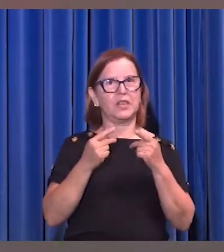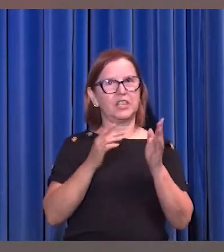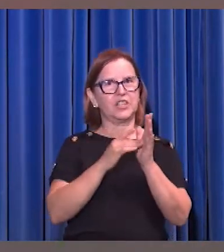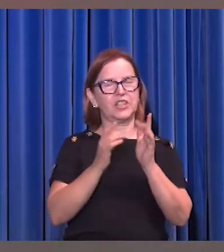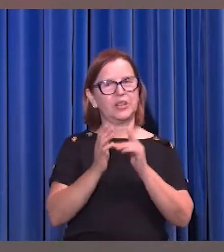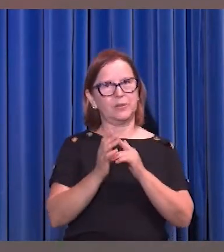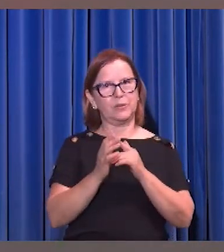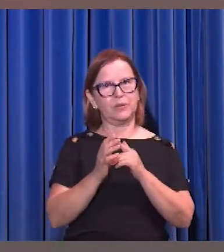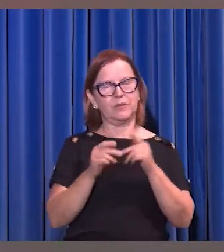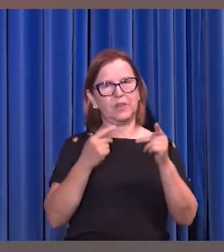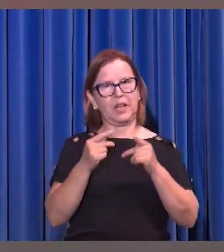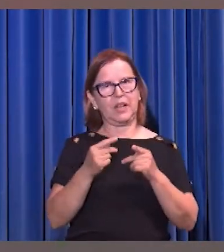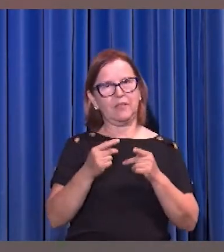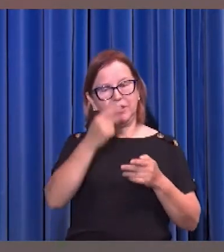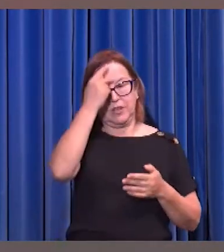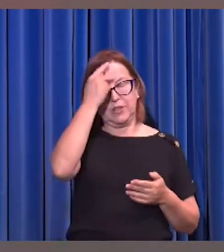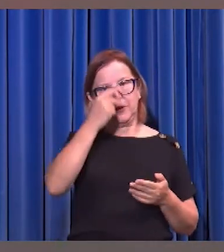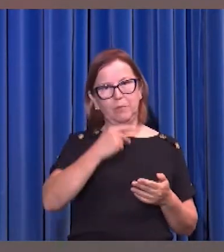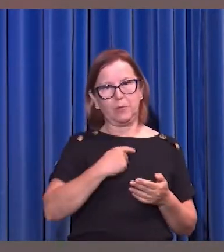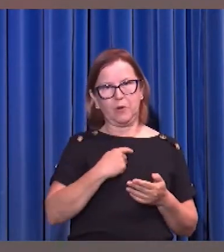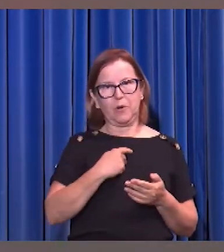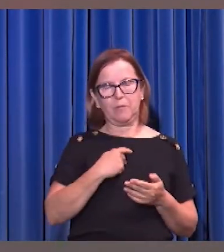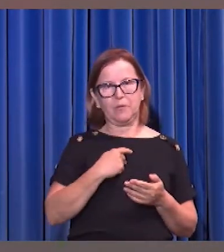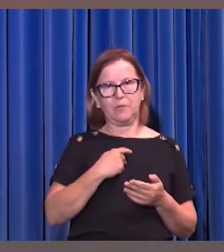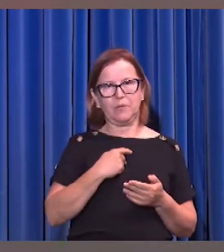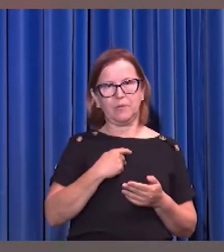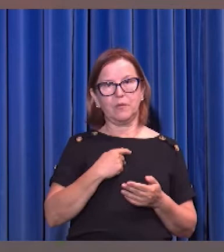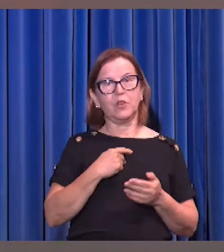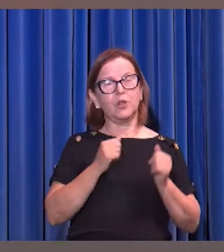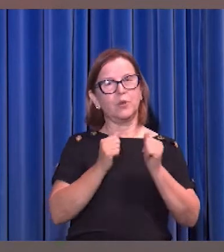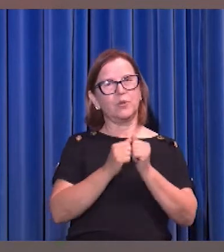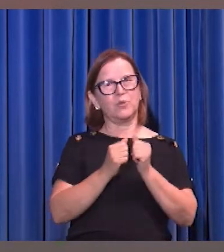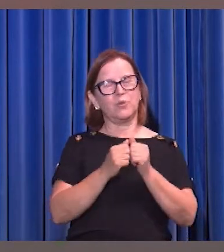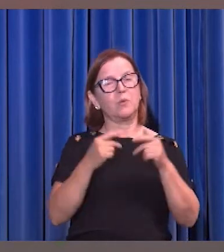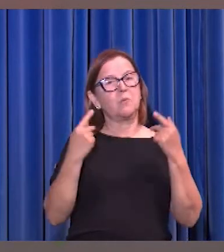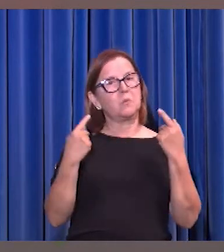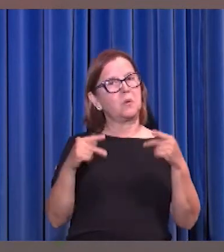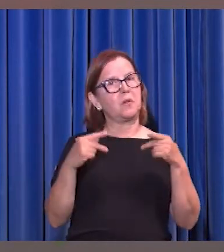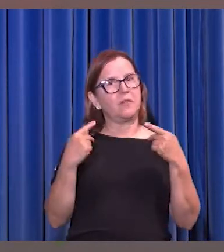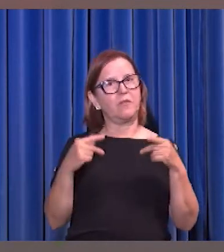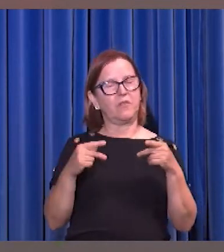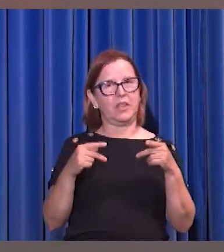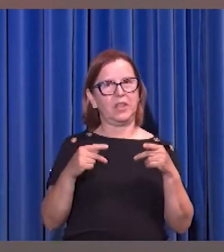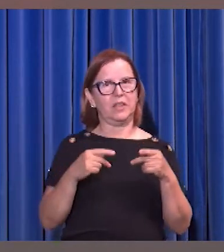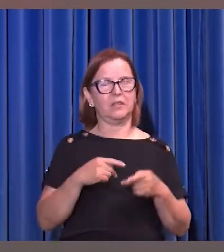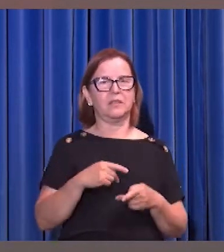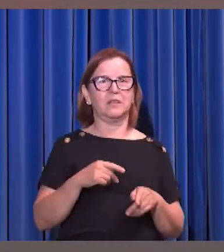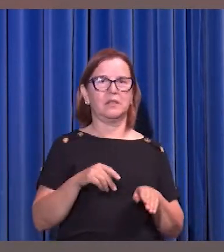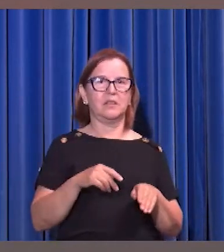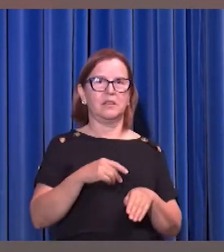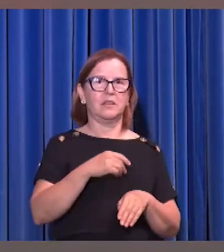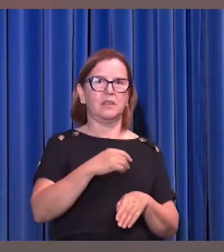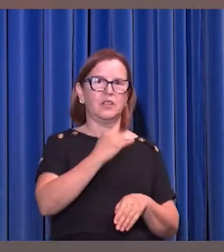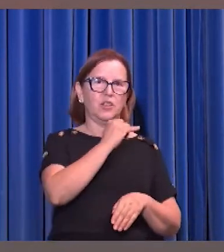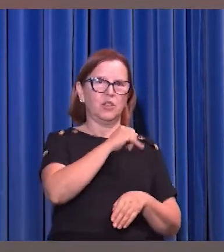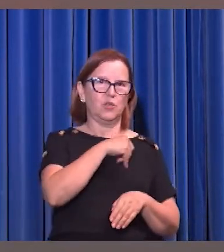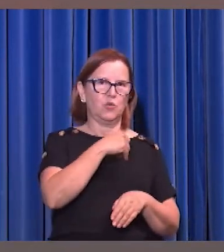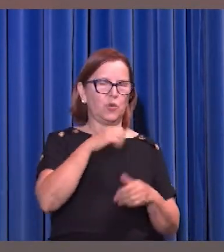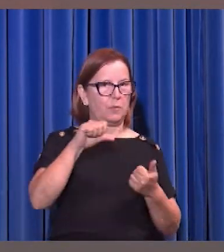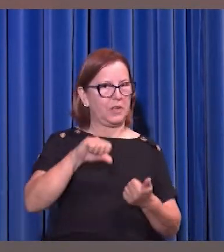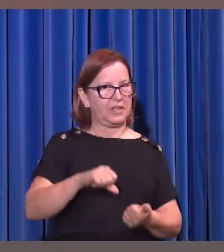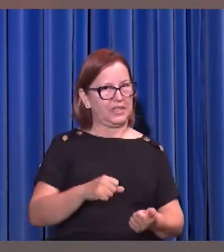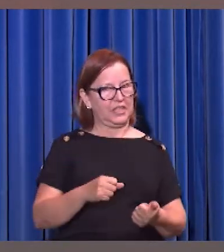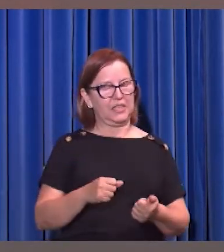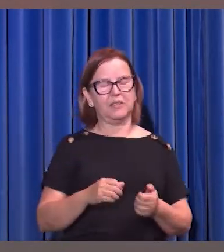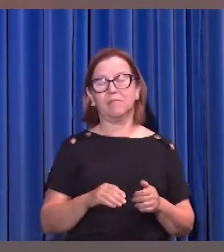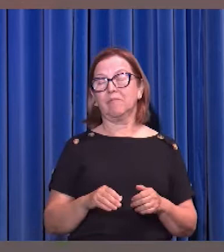ele mesmo e aos profetas, incluindo aqui João Batista. E a